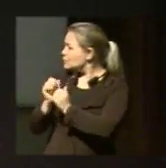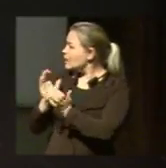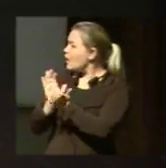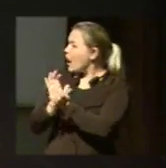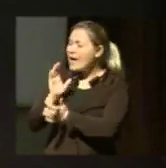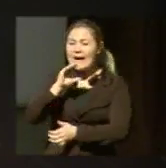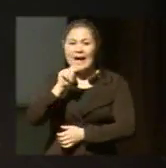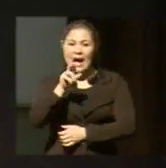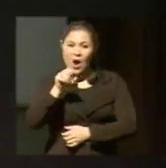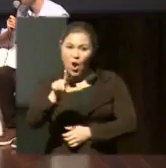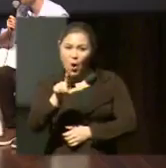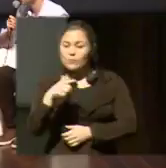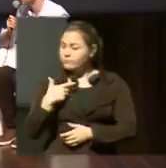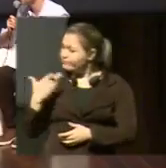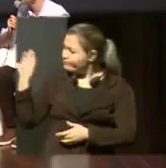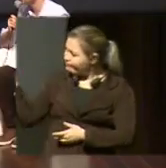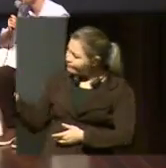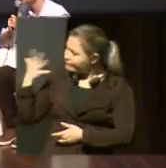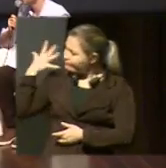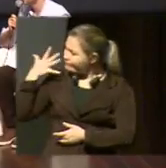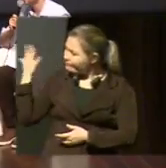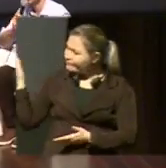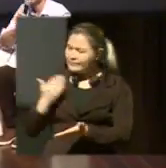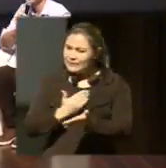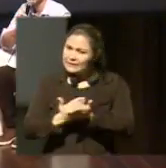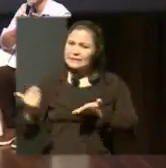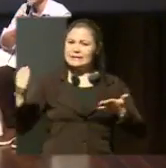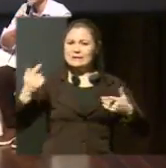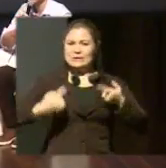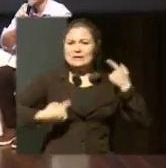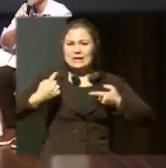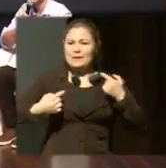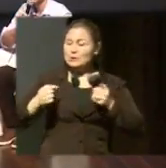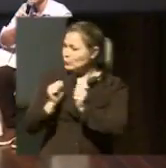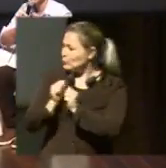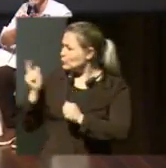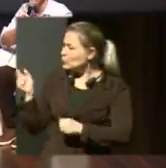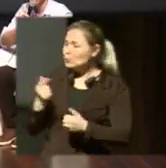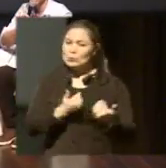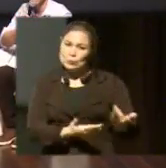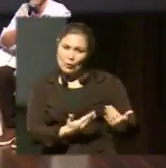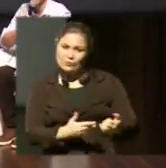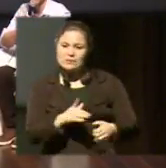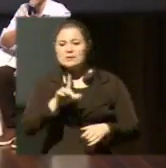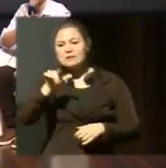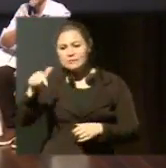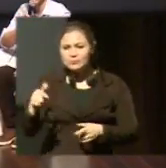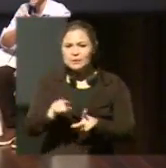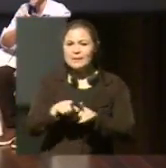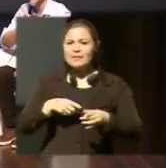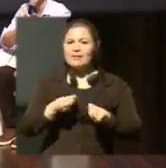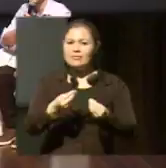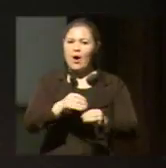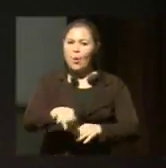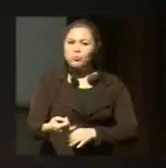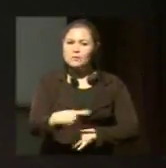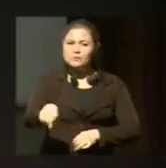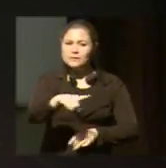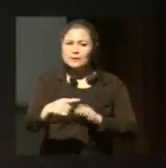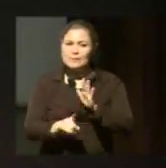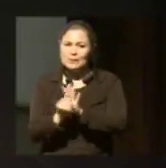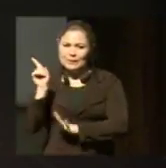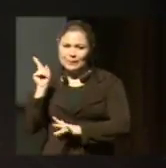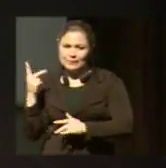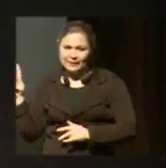Carol. Vou passar a palavra para ela então iniciar esse debate com os jovens, e daqui a pouco a gente também vai dar oportunidade para vocês perguntarem para